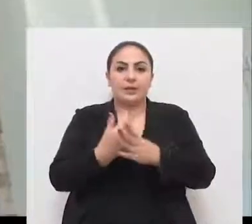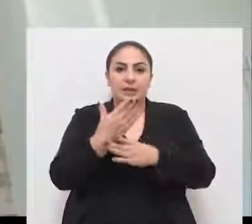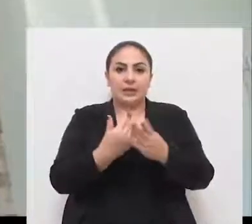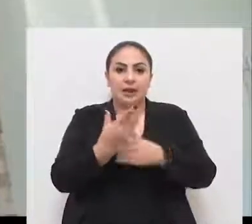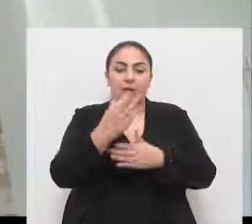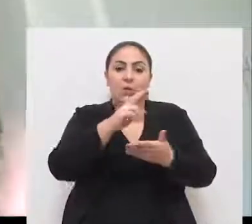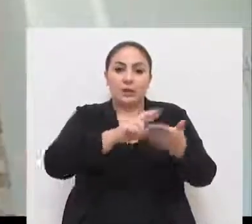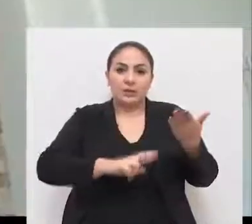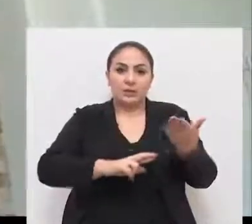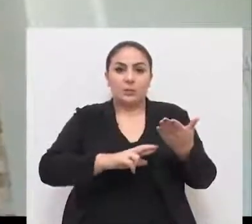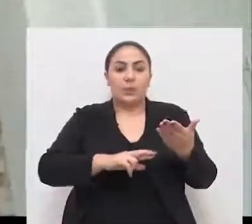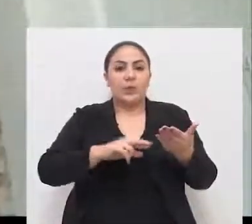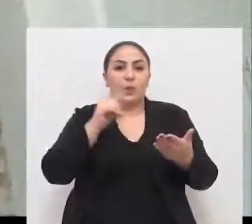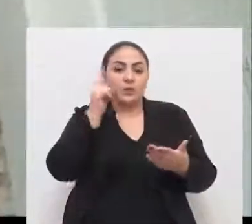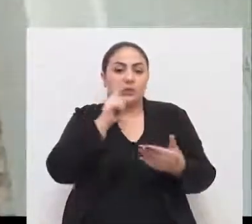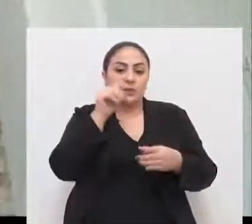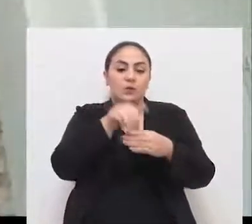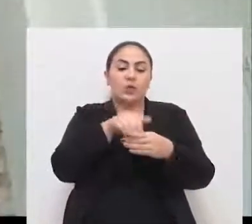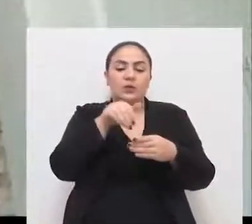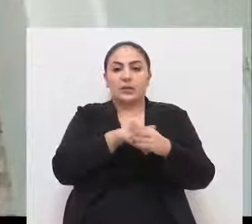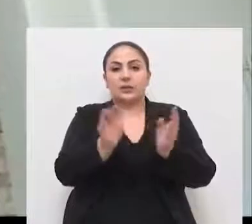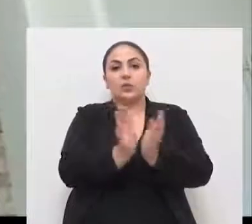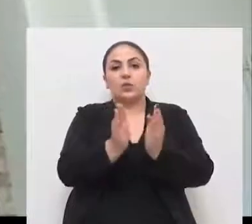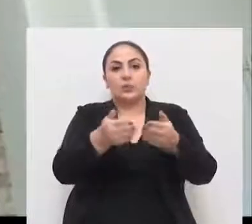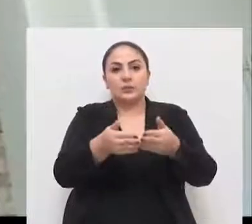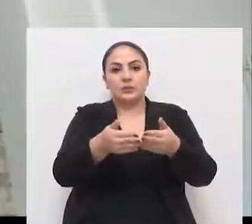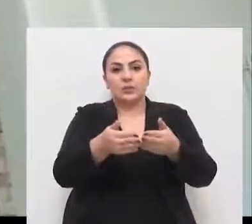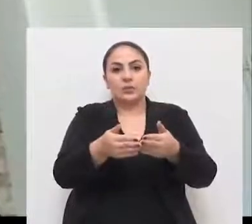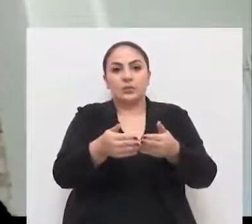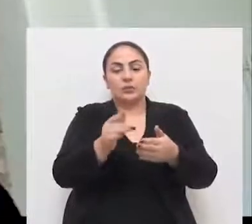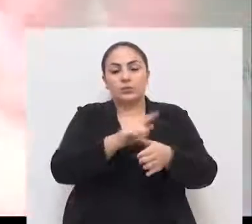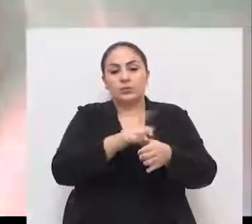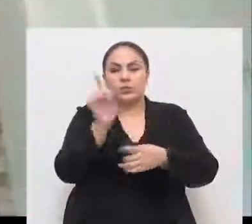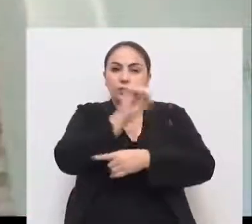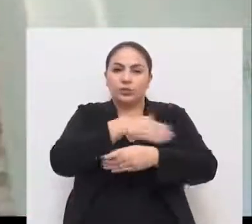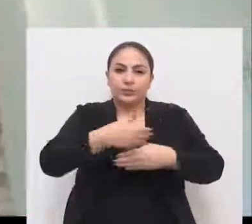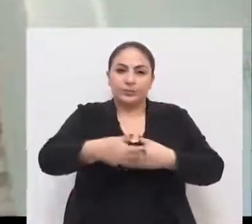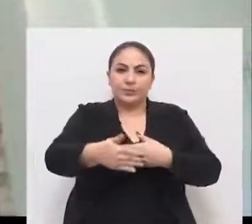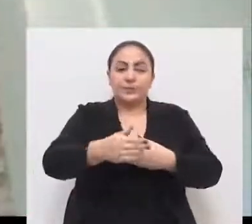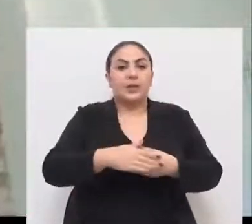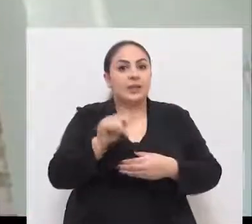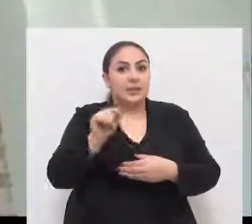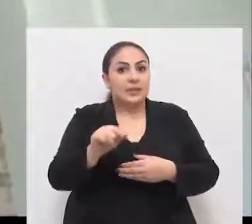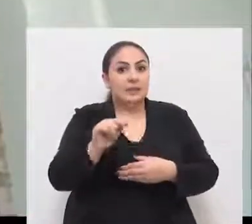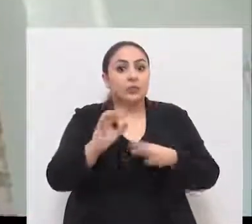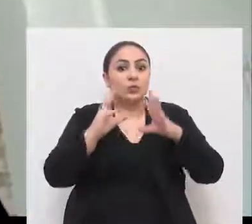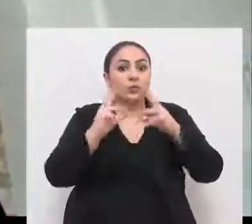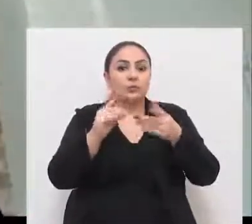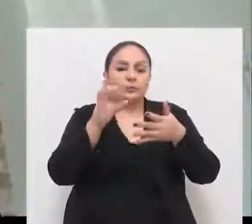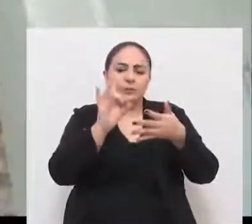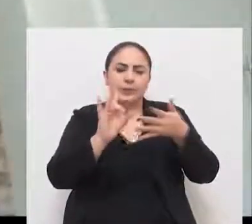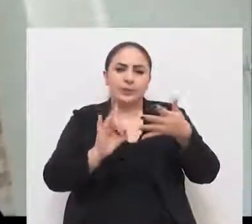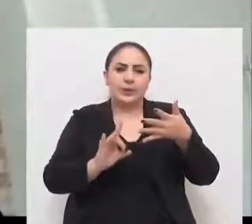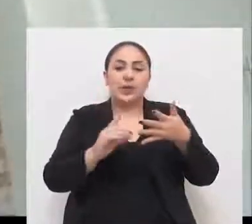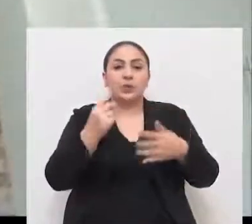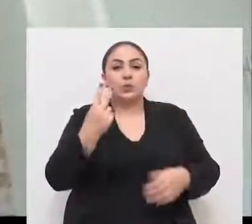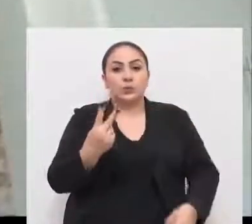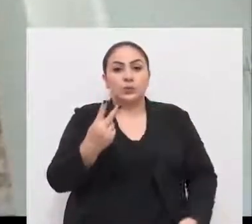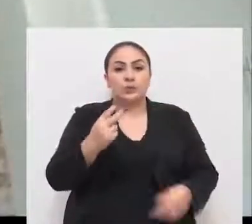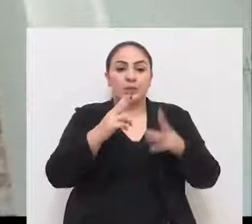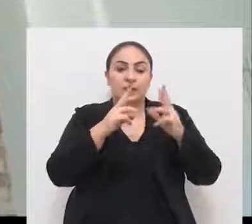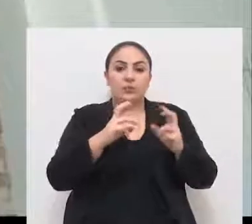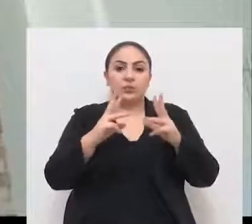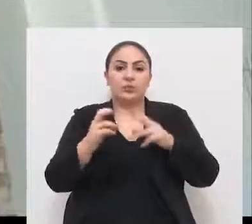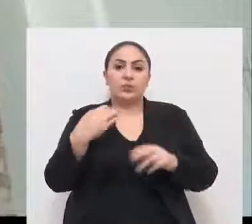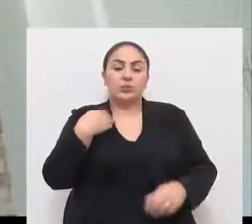emitir o parecer para que ele seja votado na comissão durante os próximos dias. Esse foi o conjunto das matérias, foram 2 matérias que